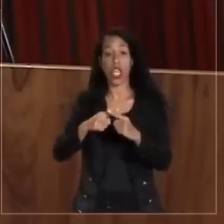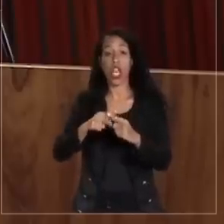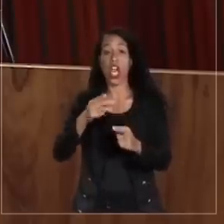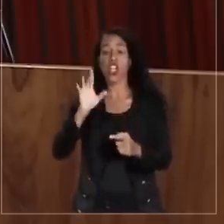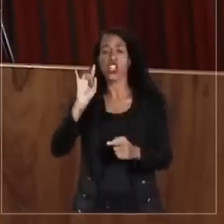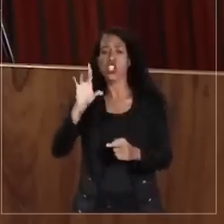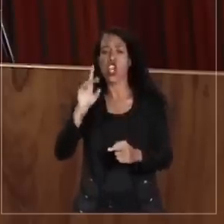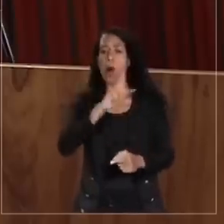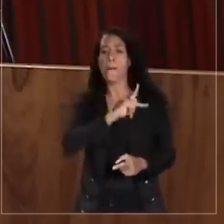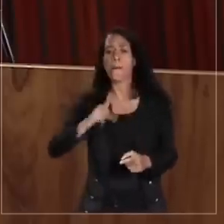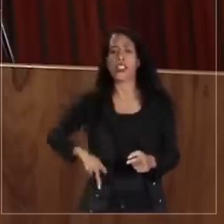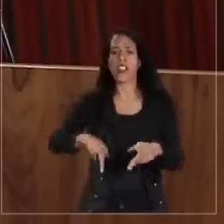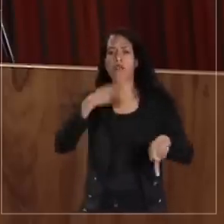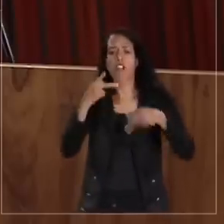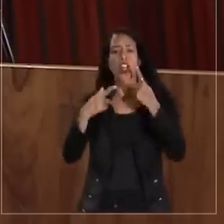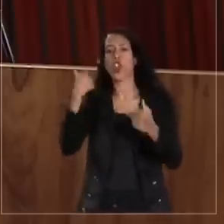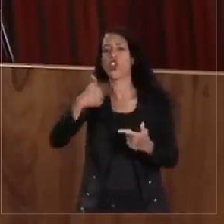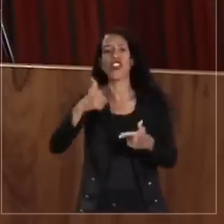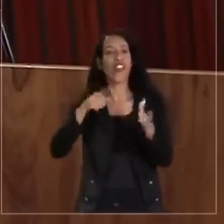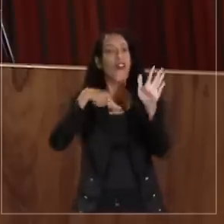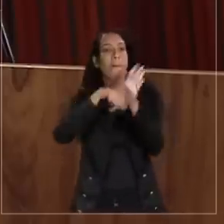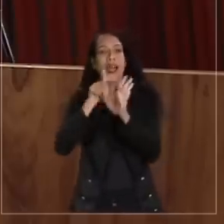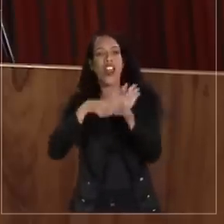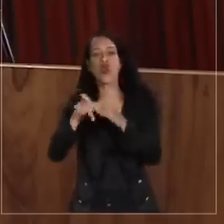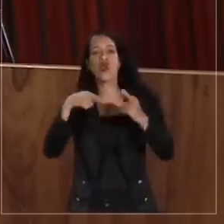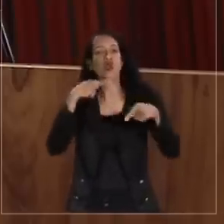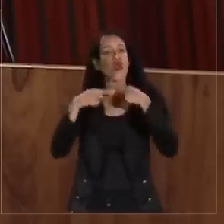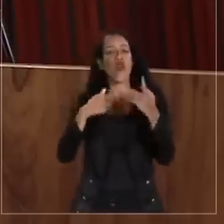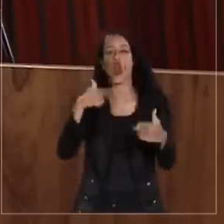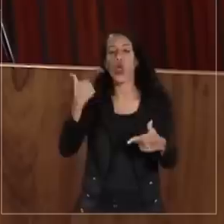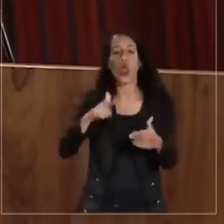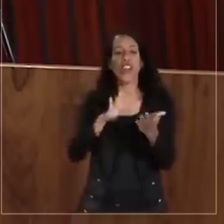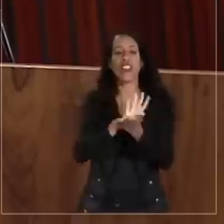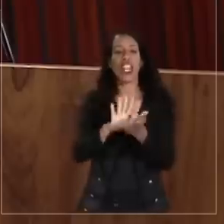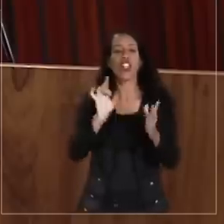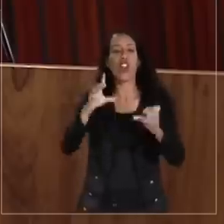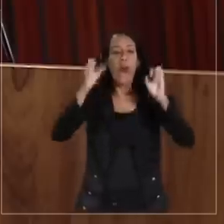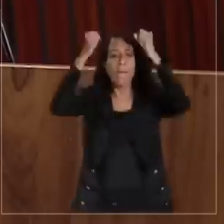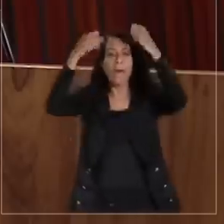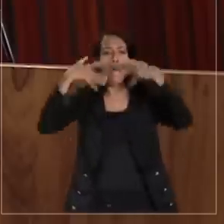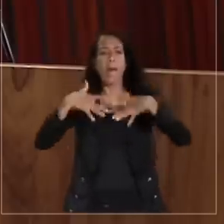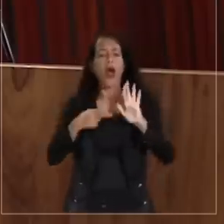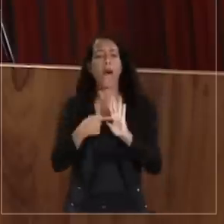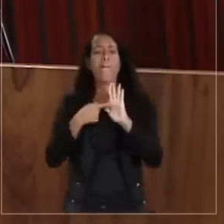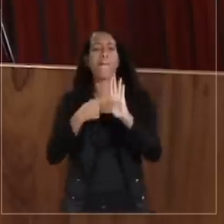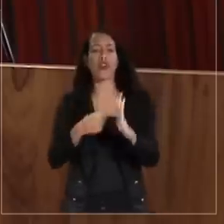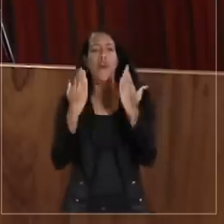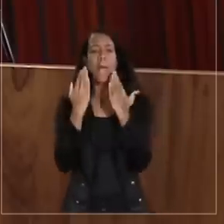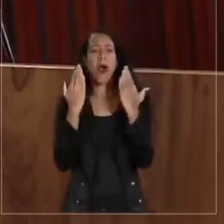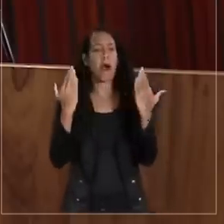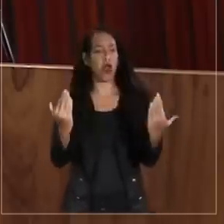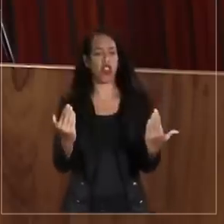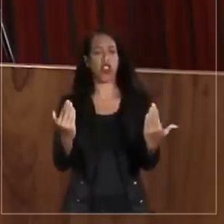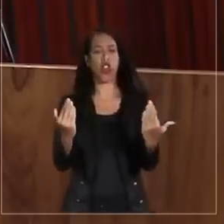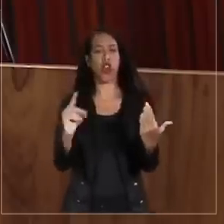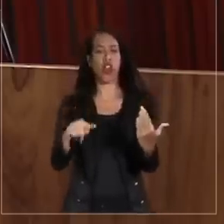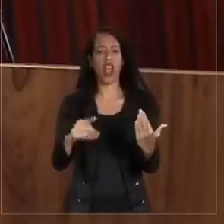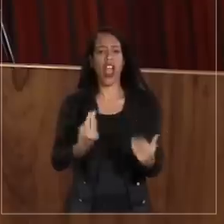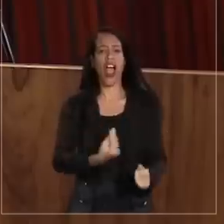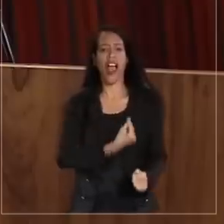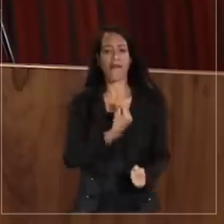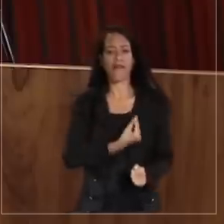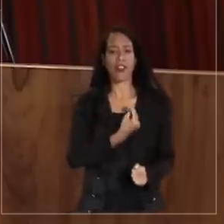não houve inscrição para perguntas, foi apenas uma exposição. Nessa exposição à